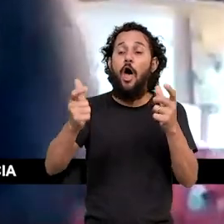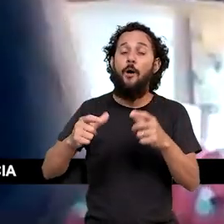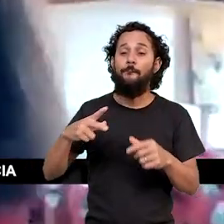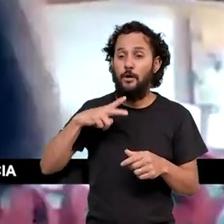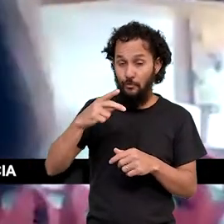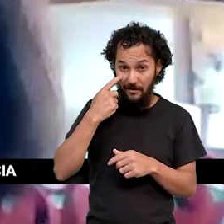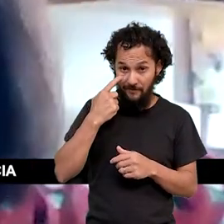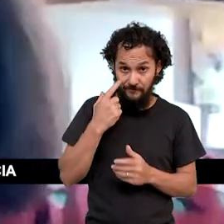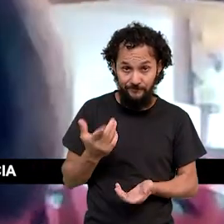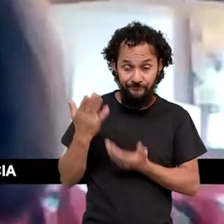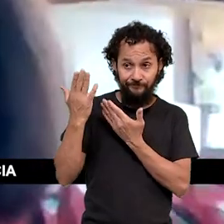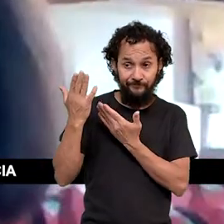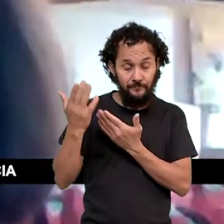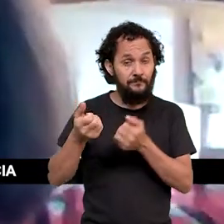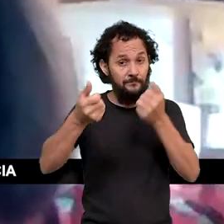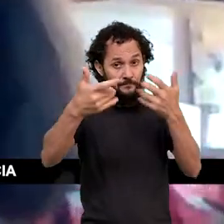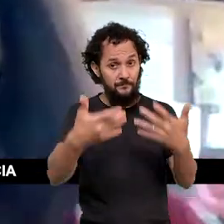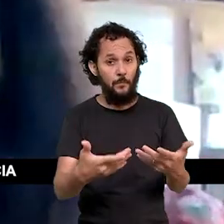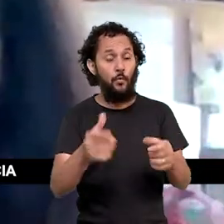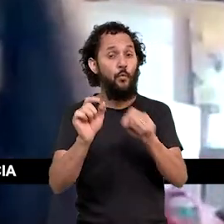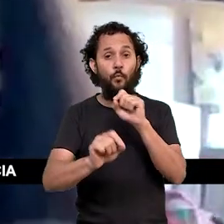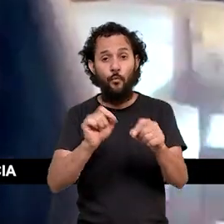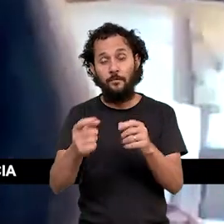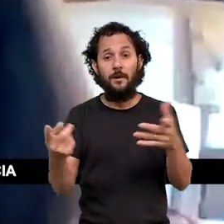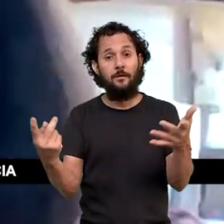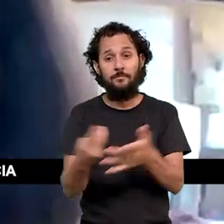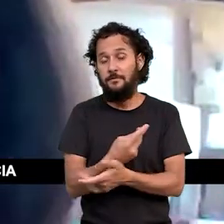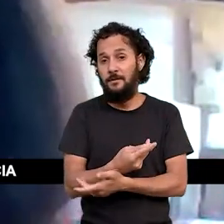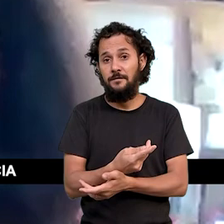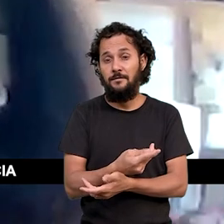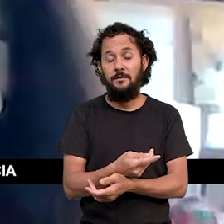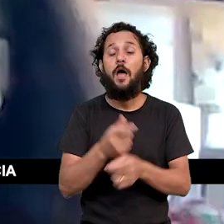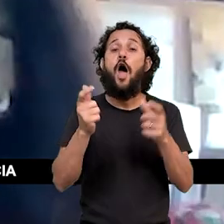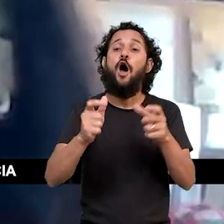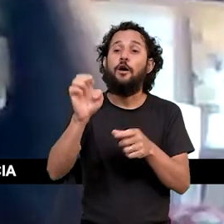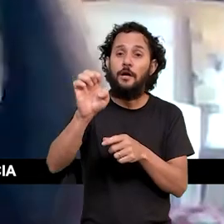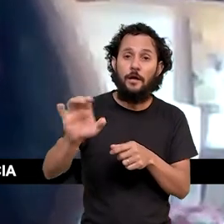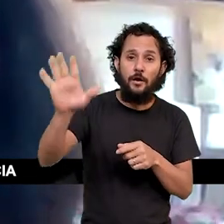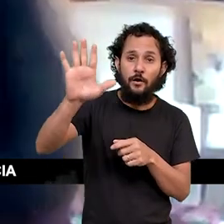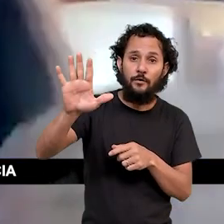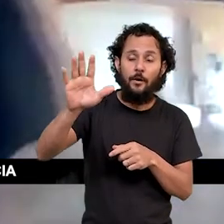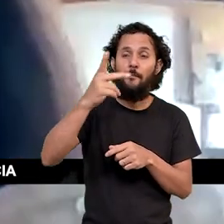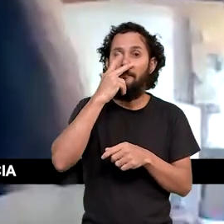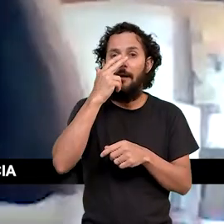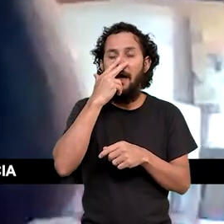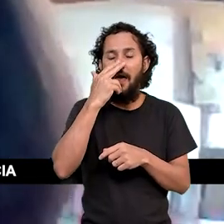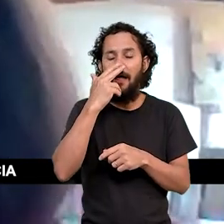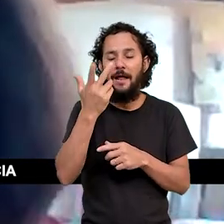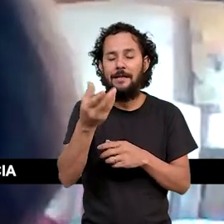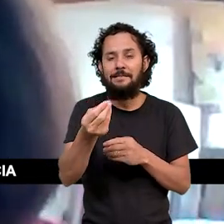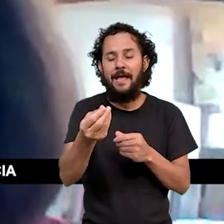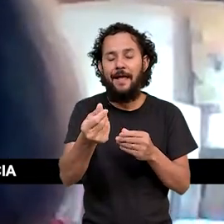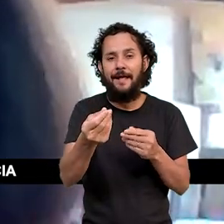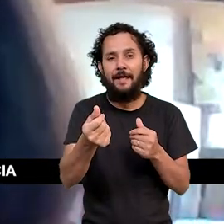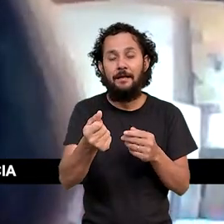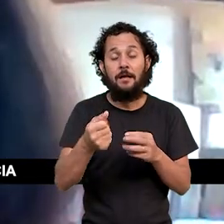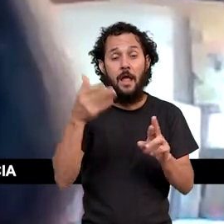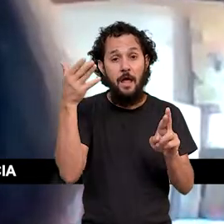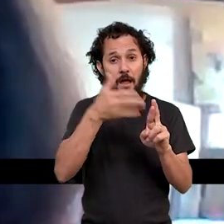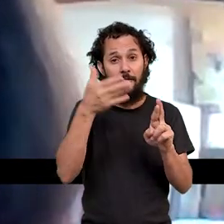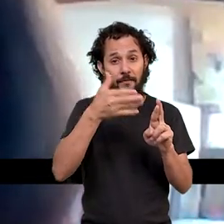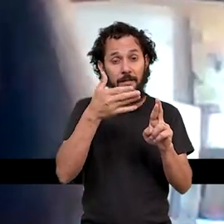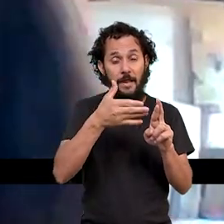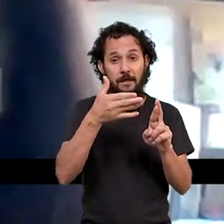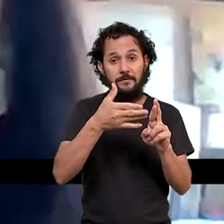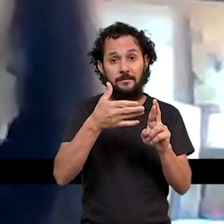Portugal, vejam vocês, como eu disse inicialmente, o que acontecia na Europa acabava por ser